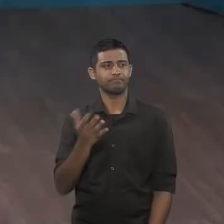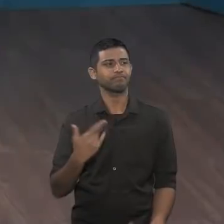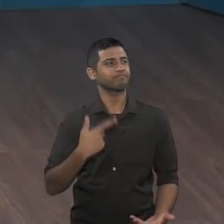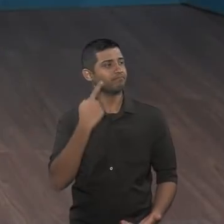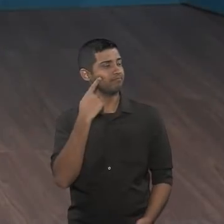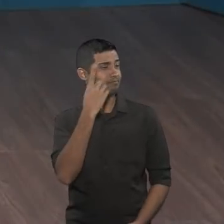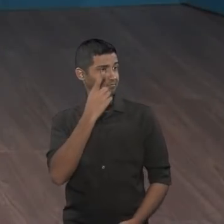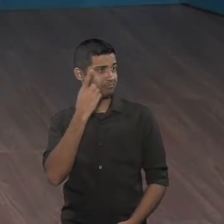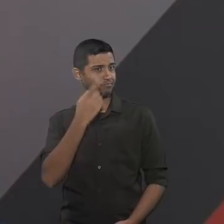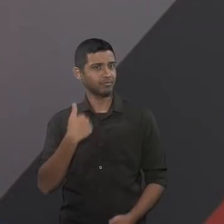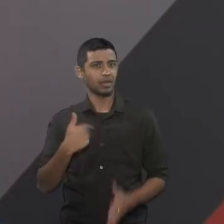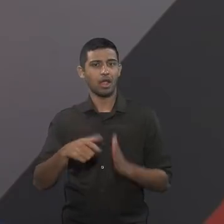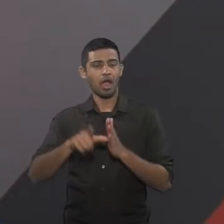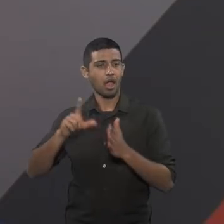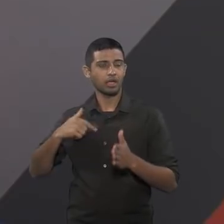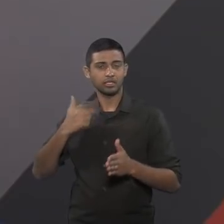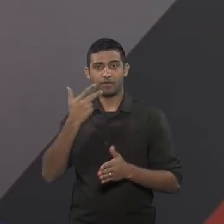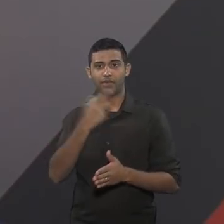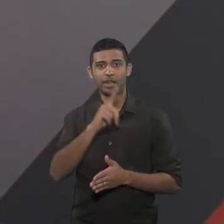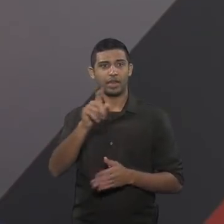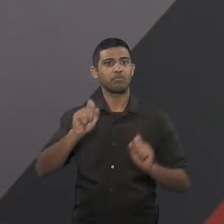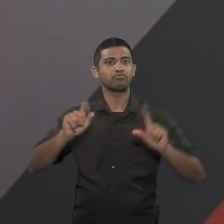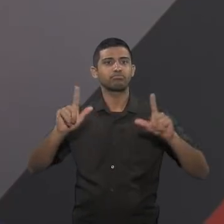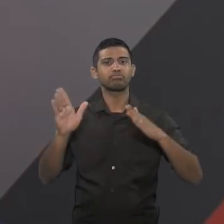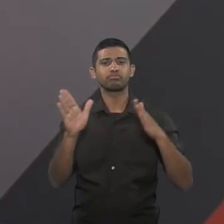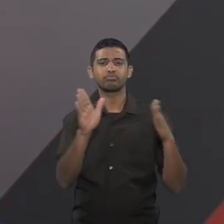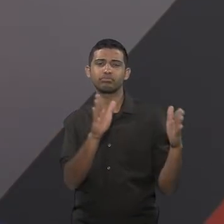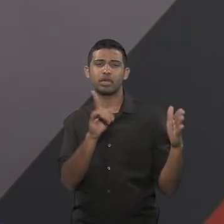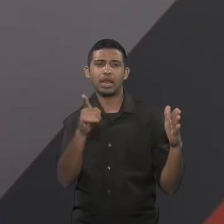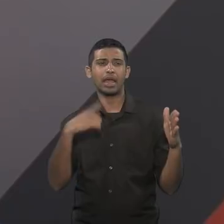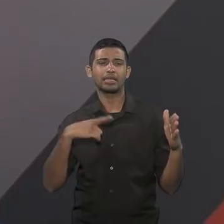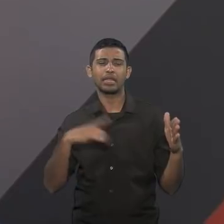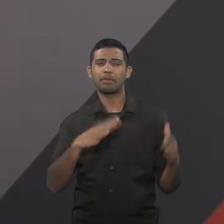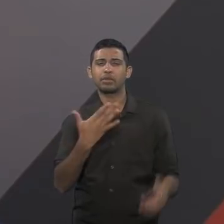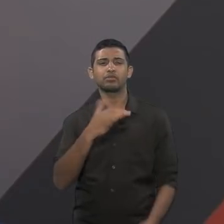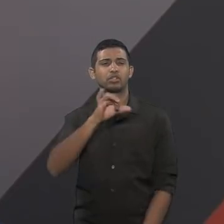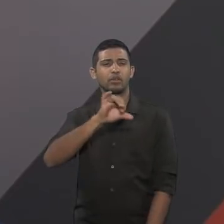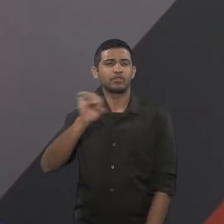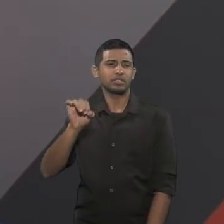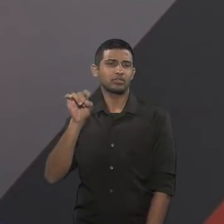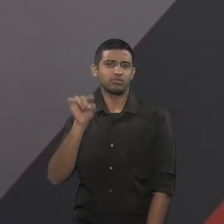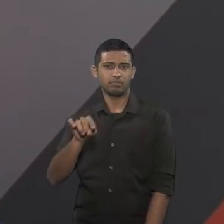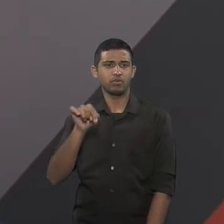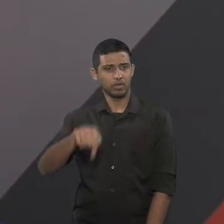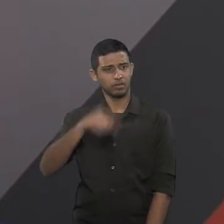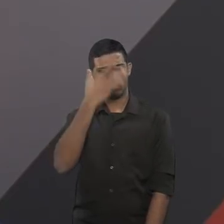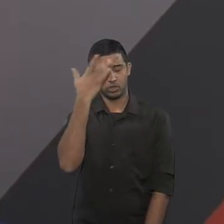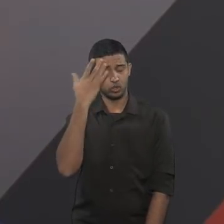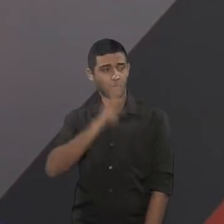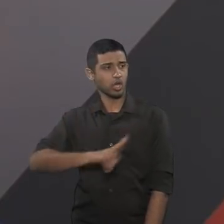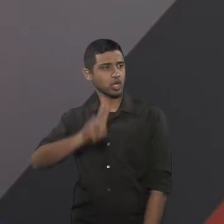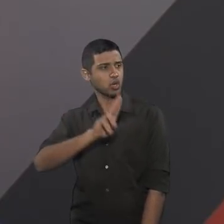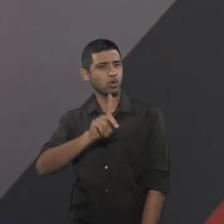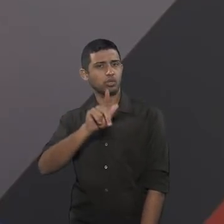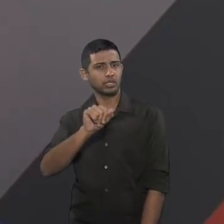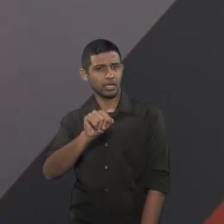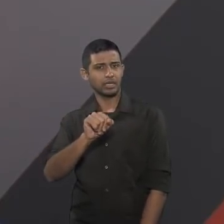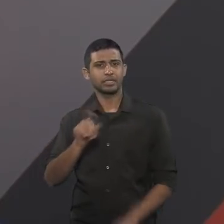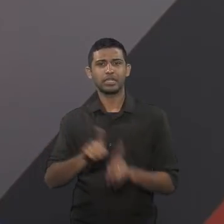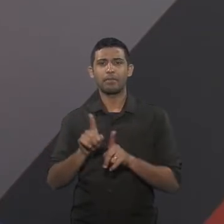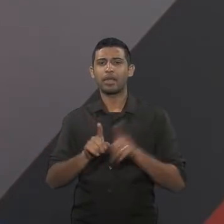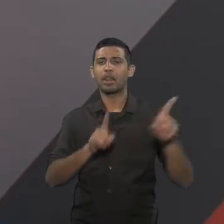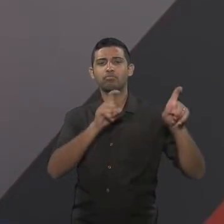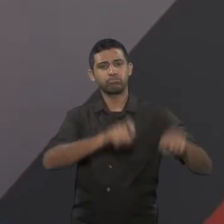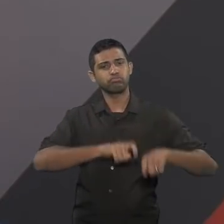8,54%. Deputado, como eu disse no VT, essa empresa atende mais de 900 mil moradores no estado do Rio e também no interior.